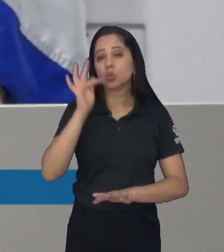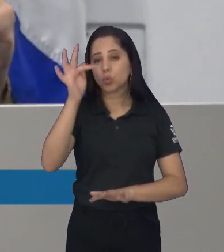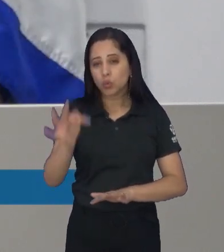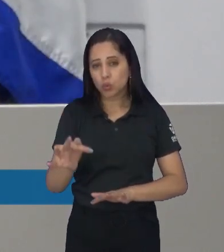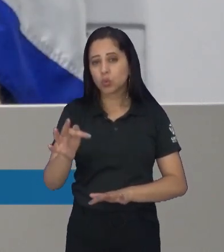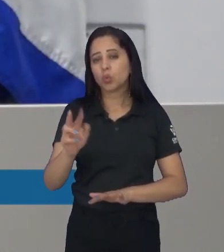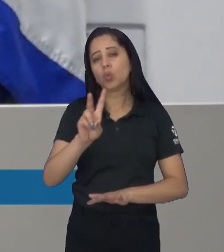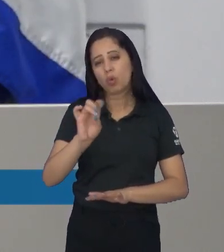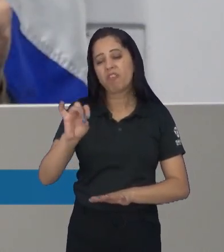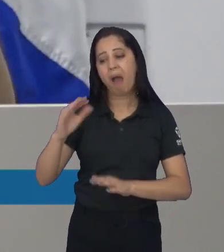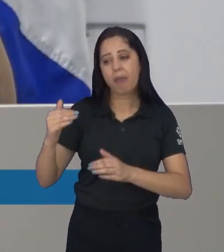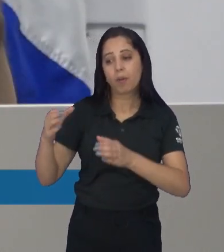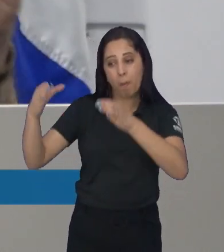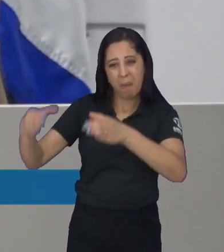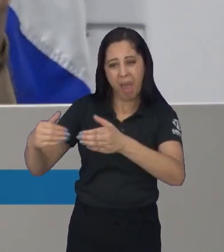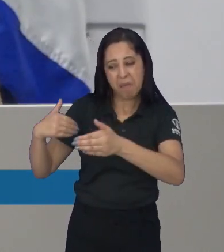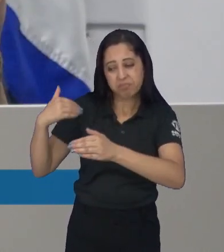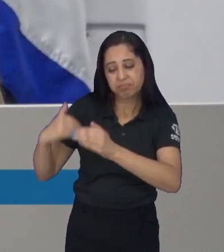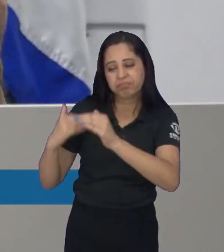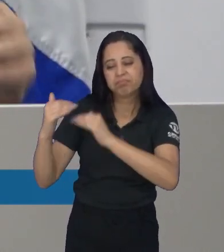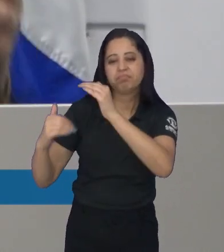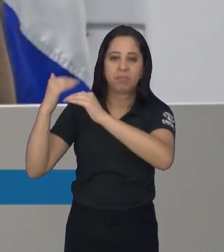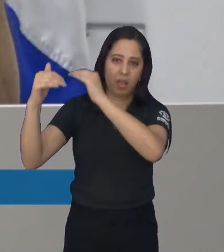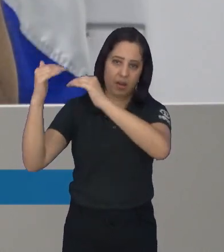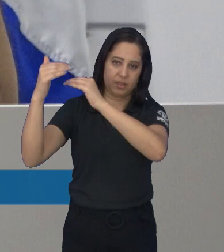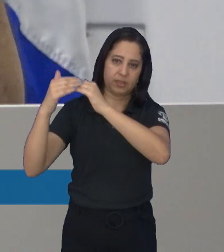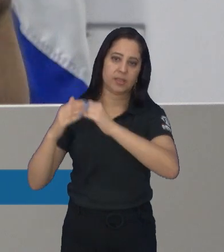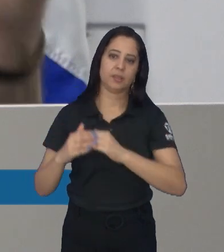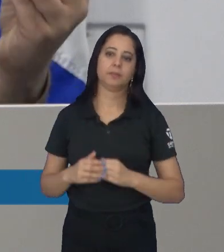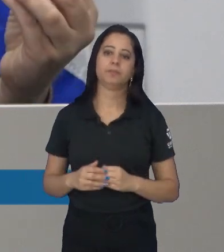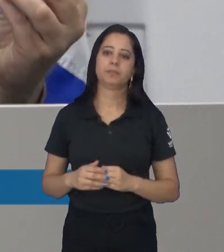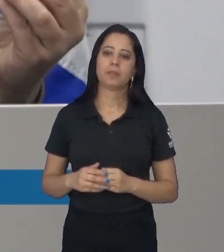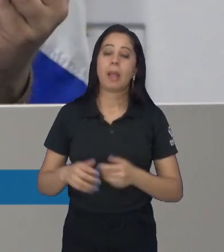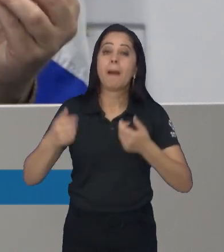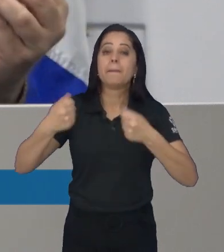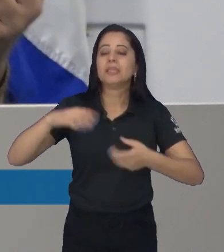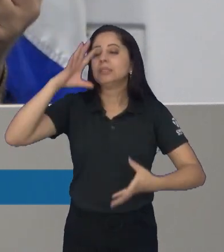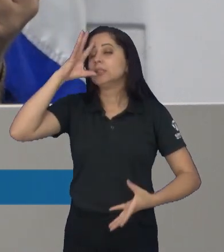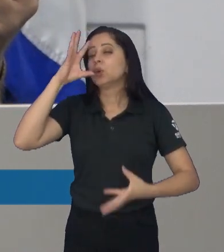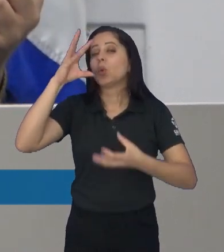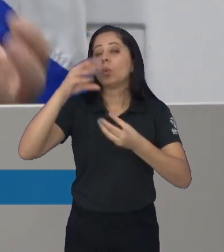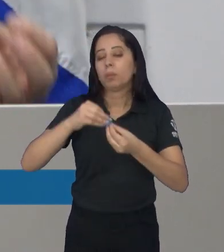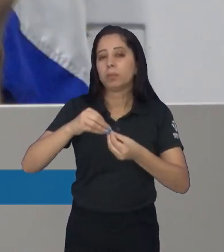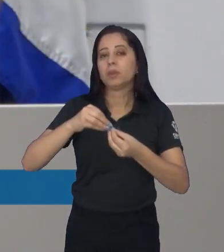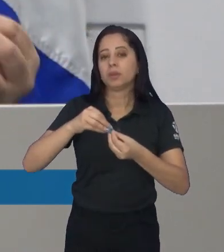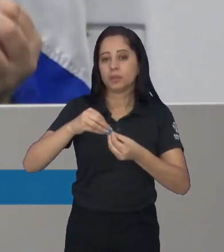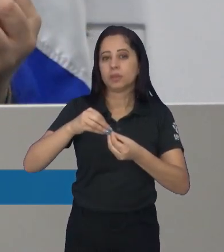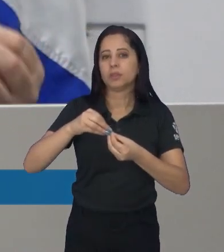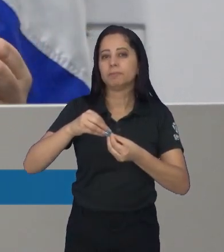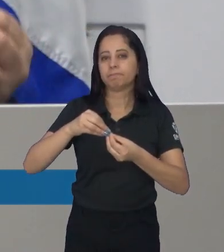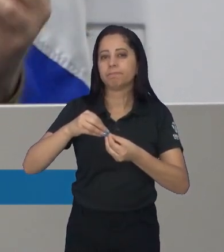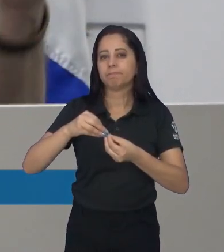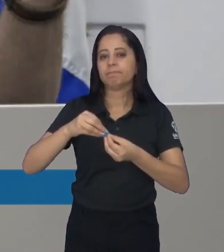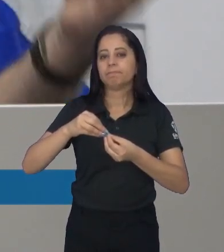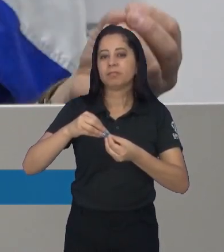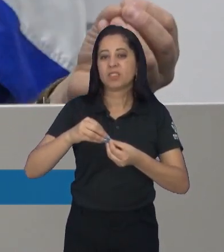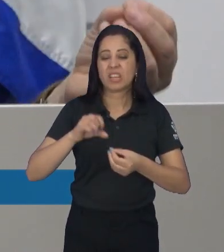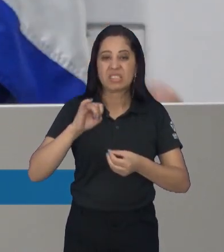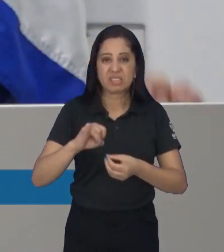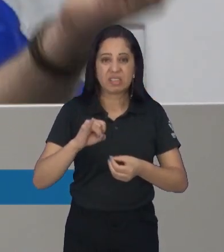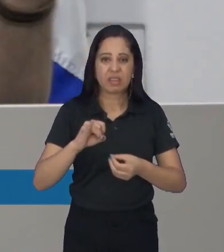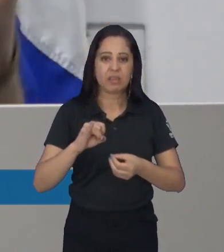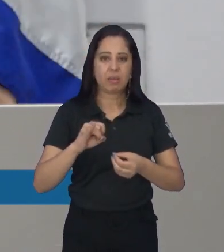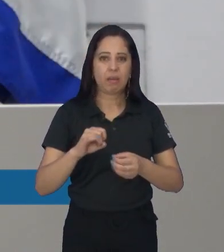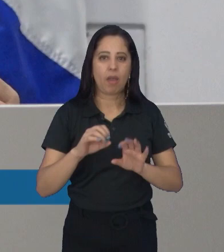obrigatoriedade de fachada ativa Exatamente isso a gente precisa entender essa dinamismo da mercado absorção do mercado se não aquilo que é bom